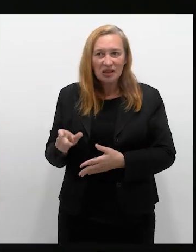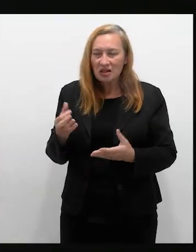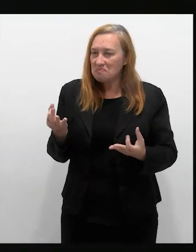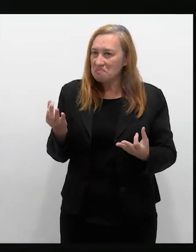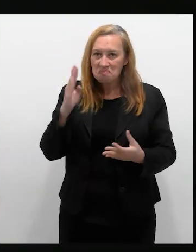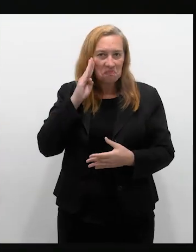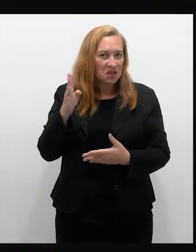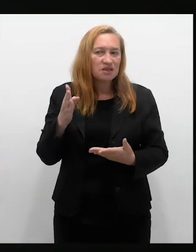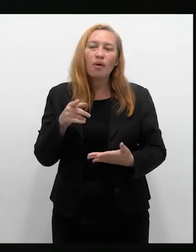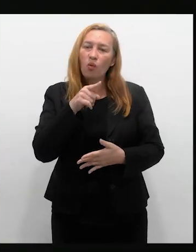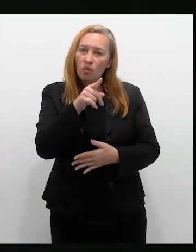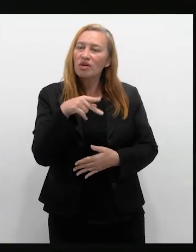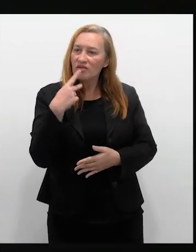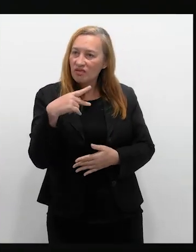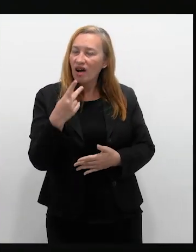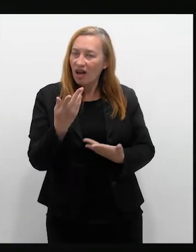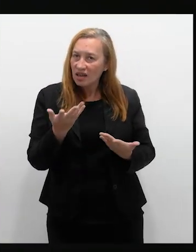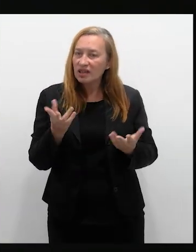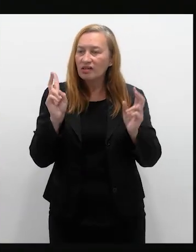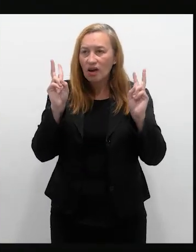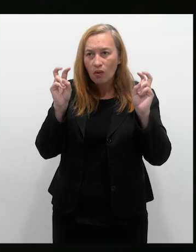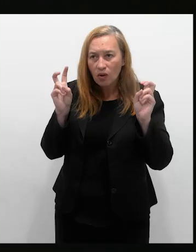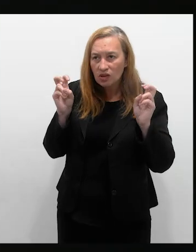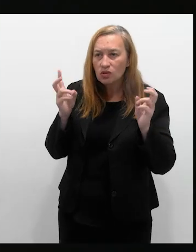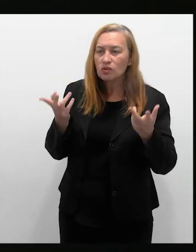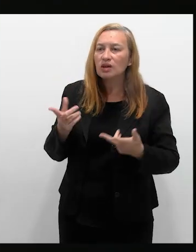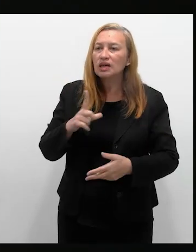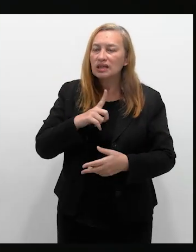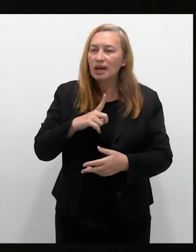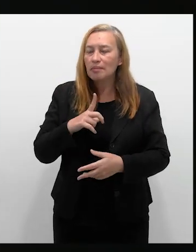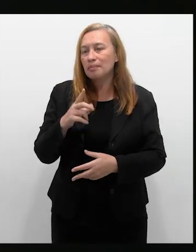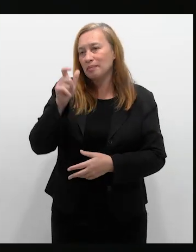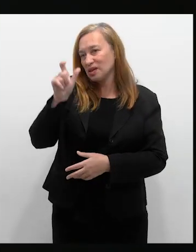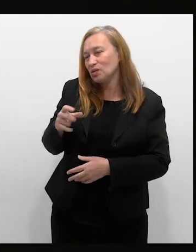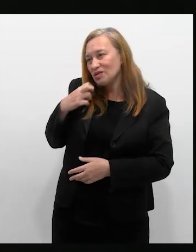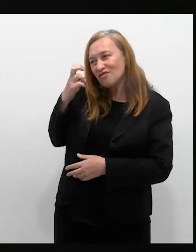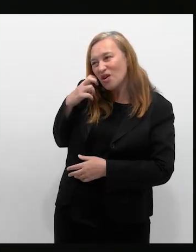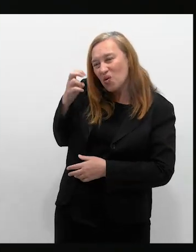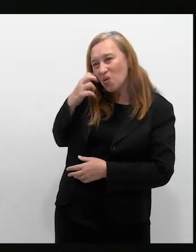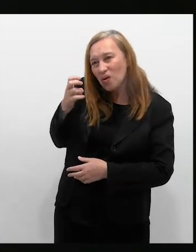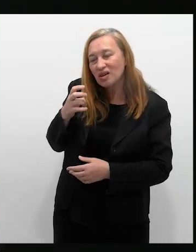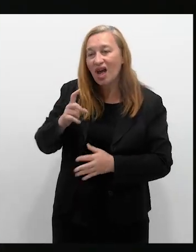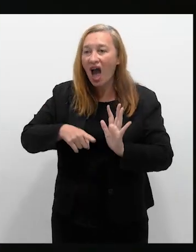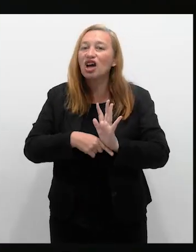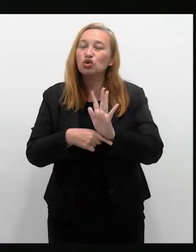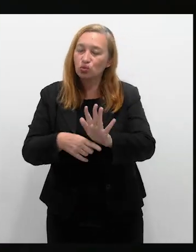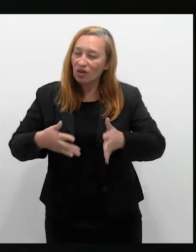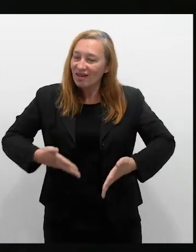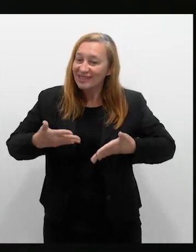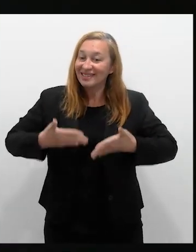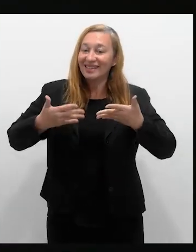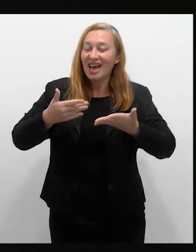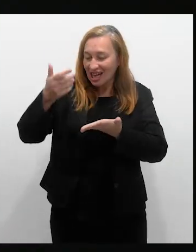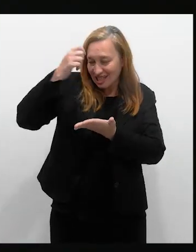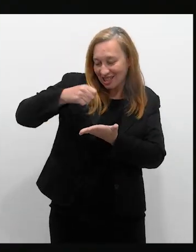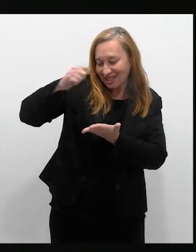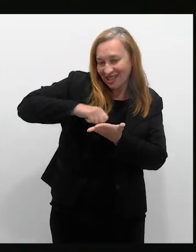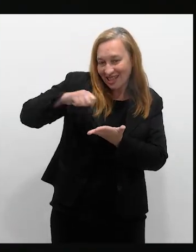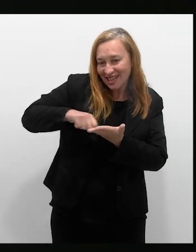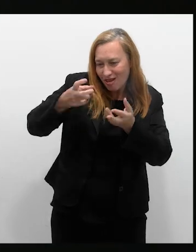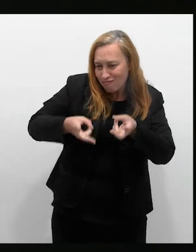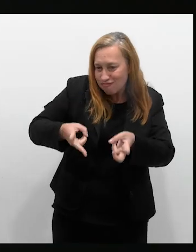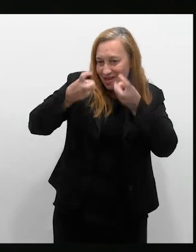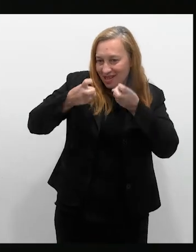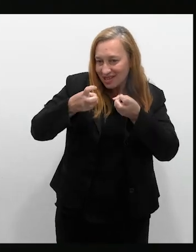para a vida da pessoa, é fundamental. Como ele falou, é questão, né? Tem gente que é tímida e, a partir daí, isso ajuda